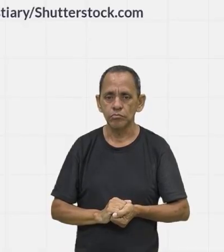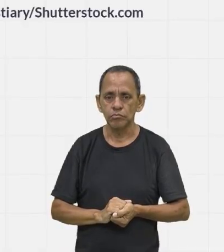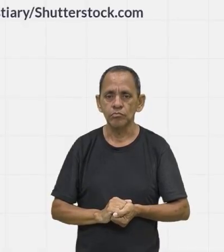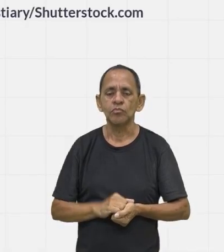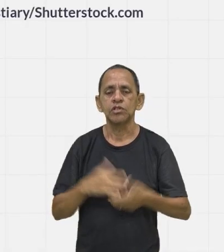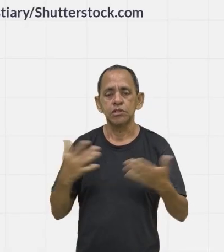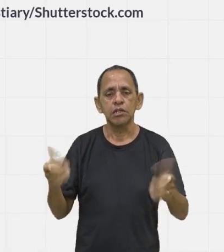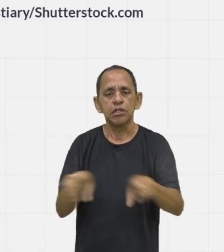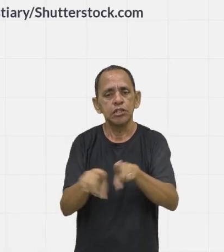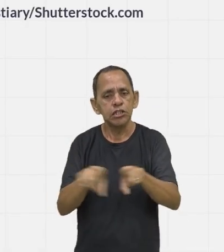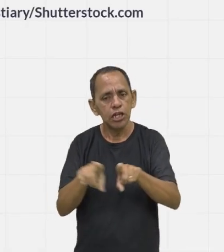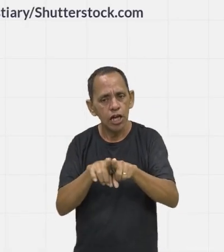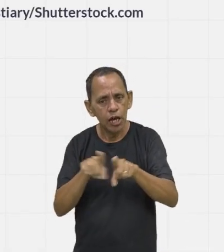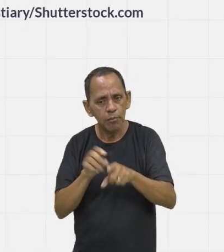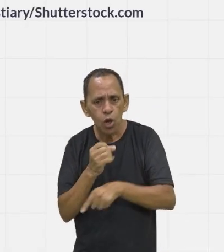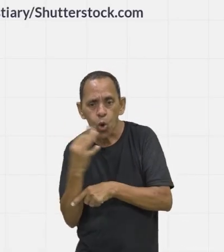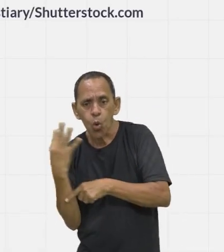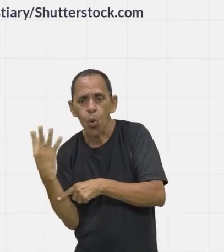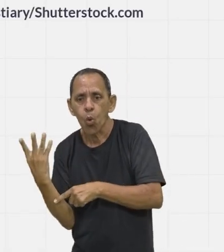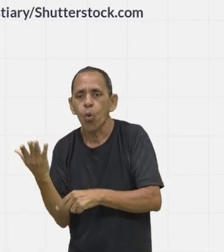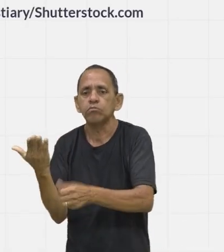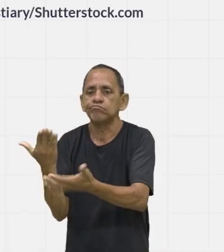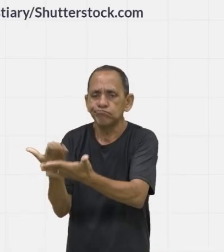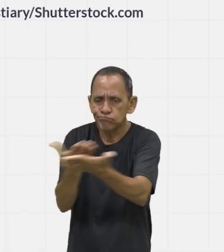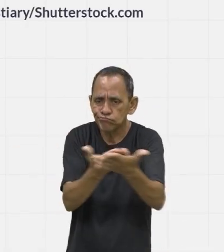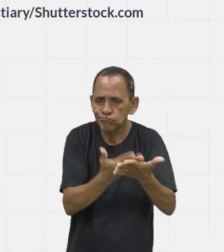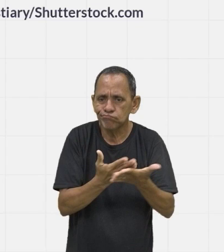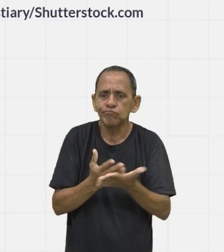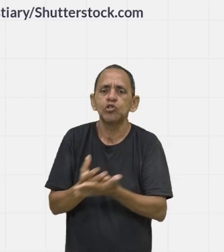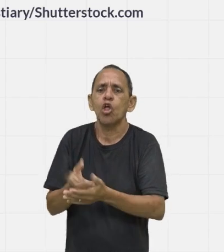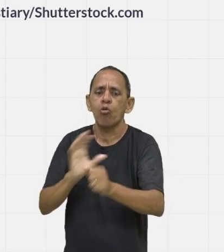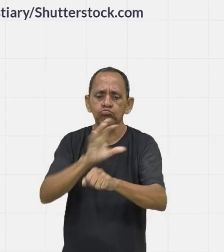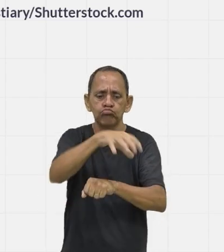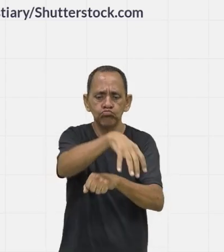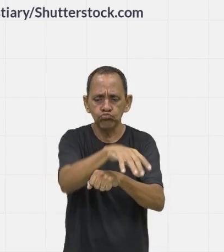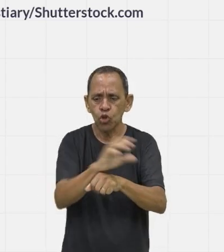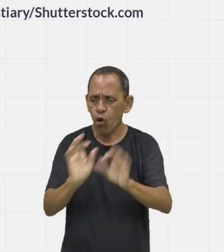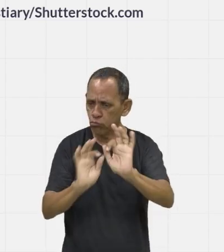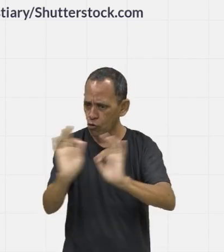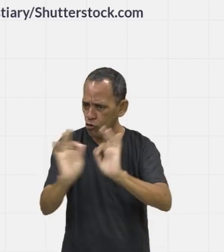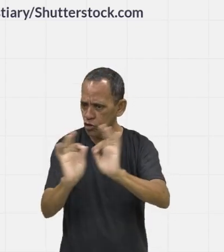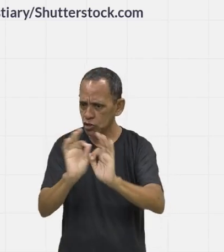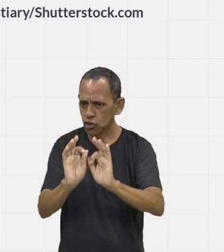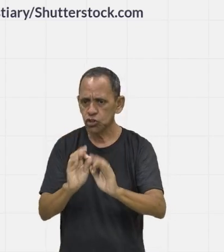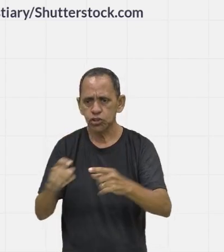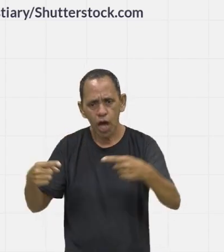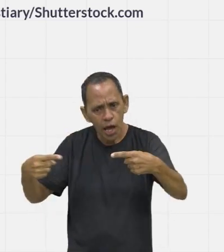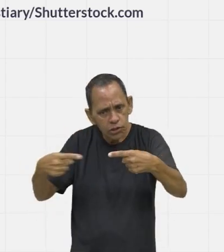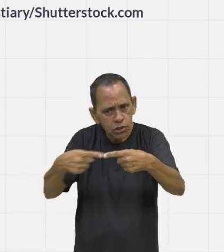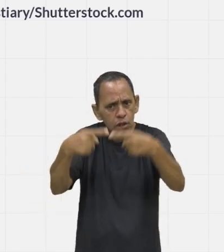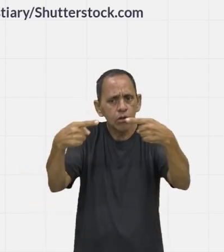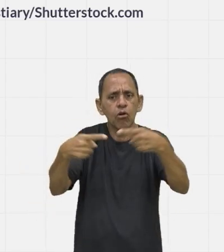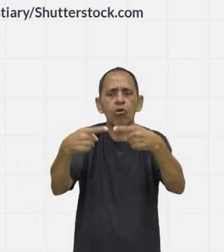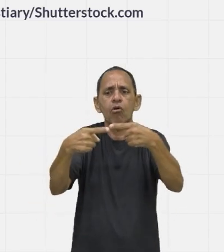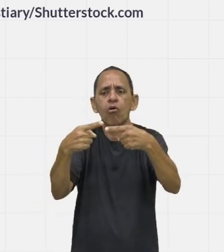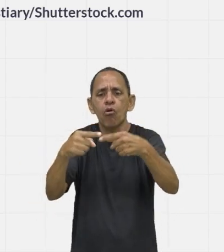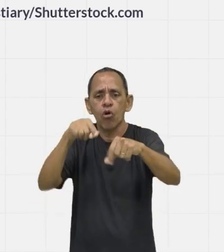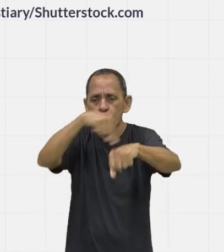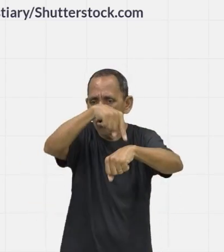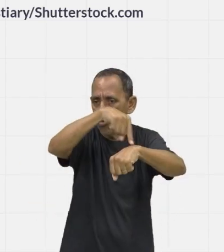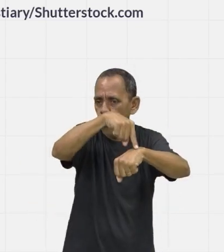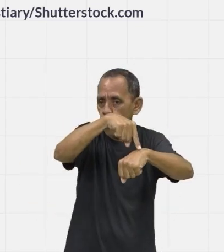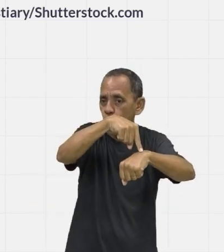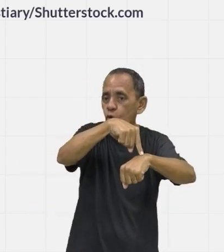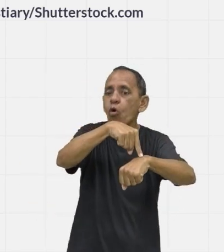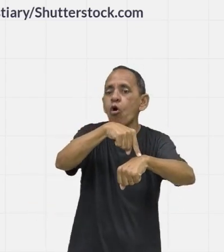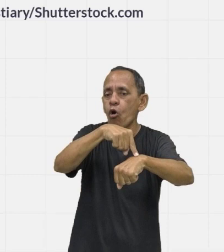de aulas por unidade de estudo será organizada de acordo com a carga horária de cada componente. Então, a carga